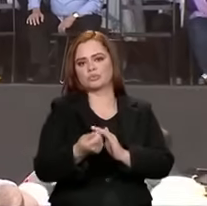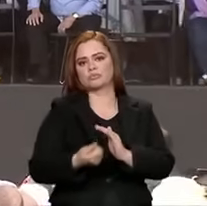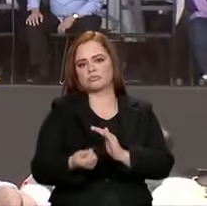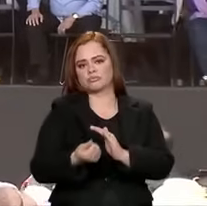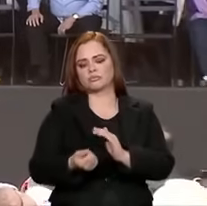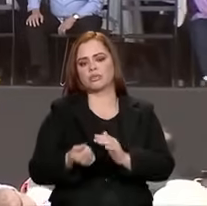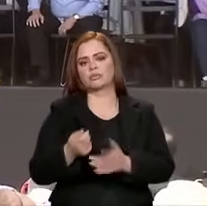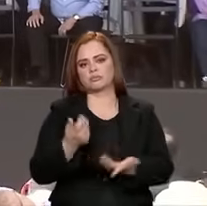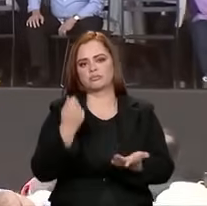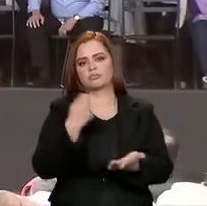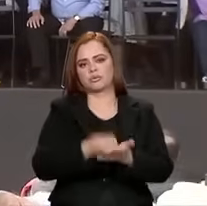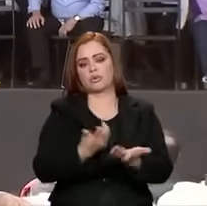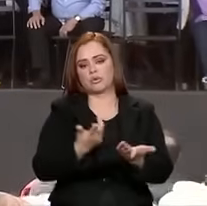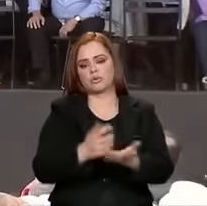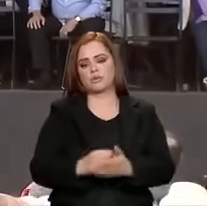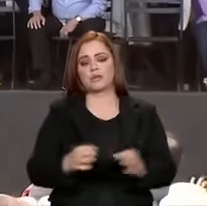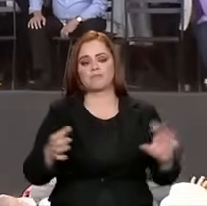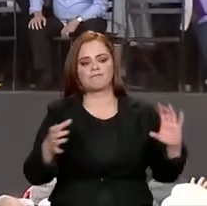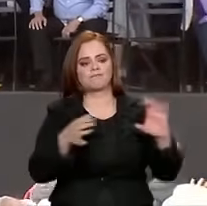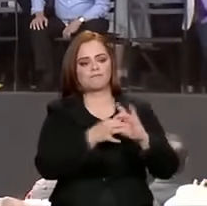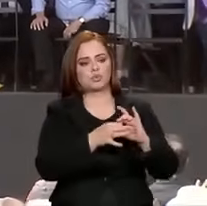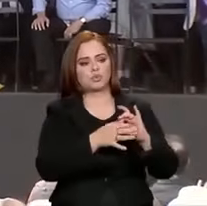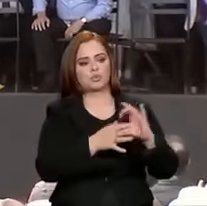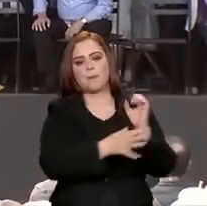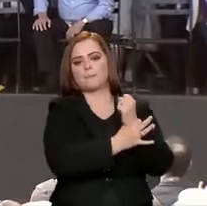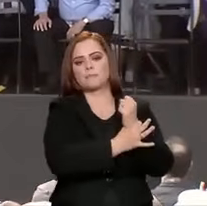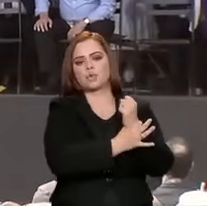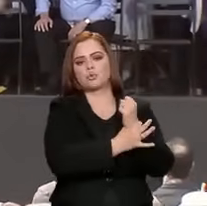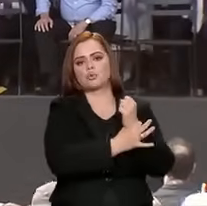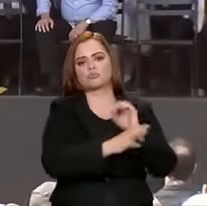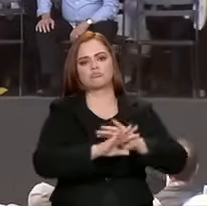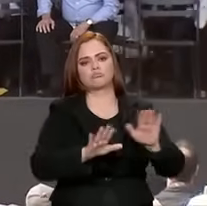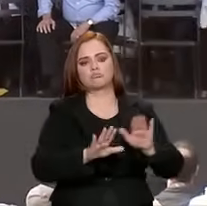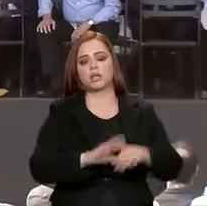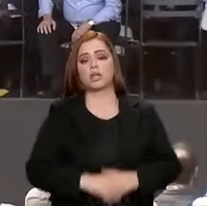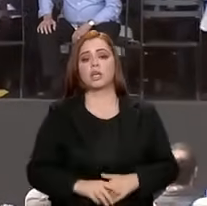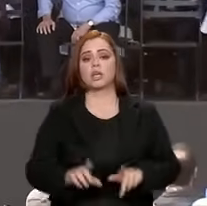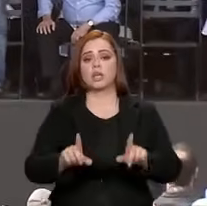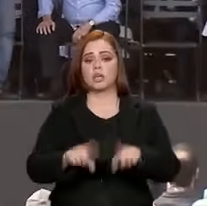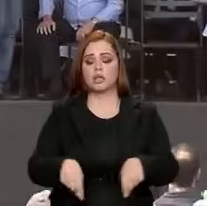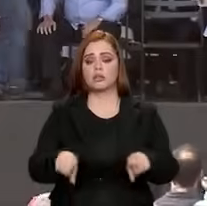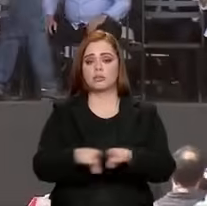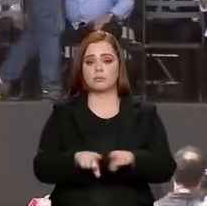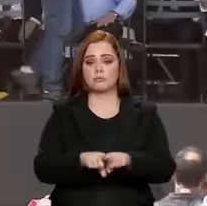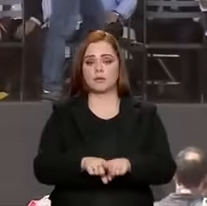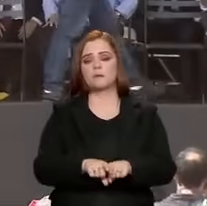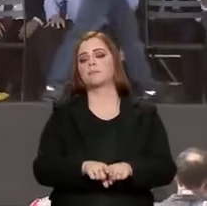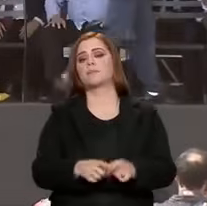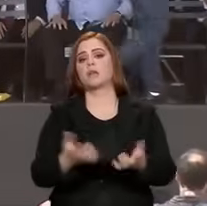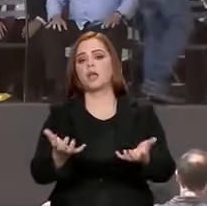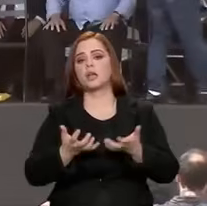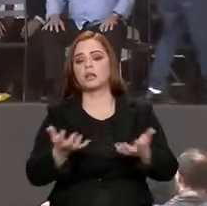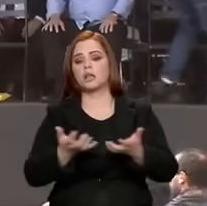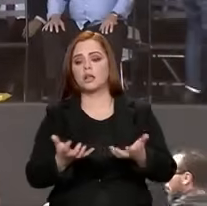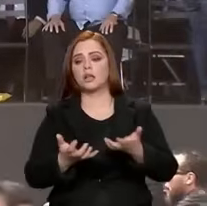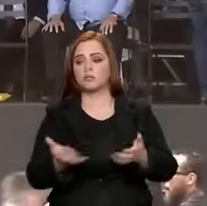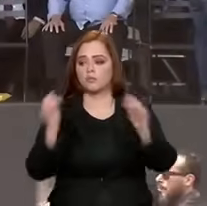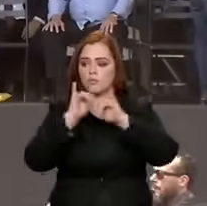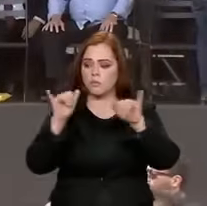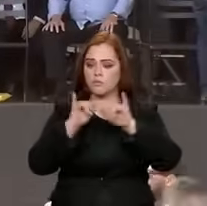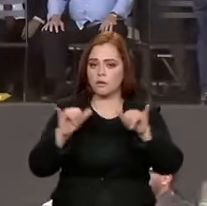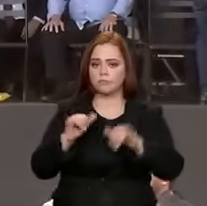e hoje o senhor retoma o programa de reforma agrária e em primeiro lugar eu quero dizer para as